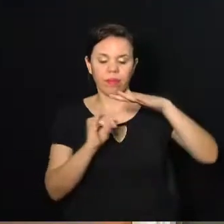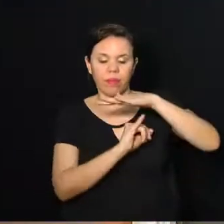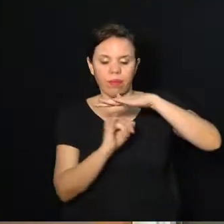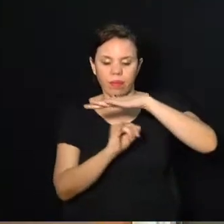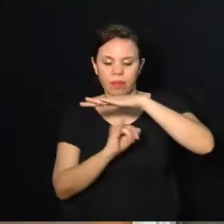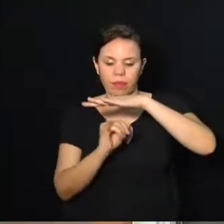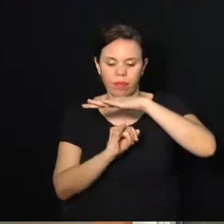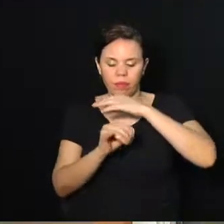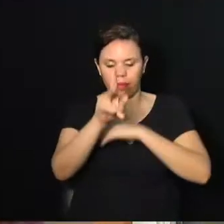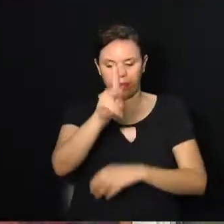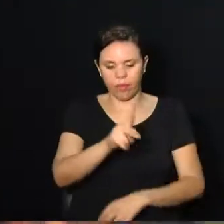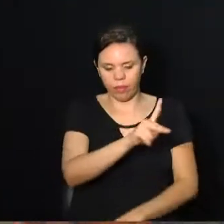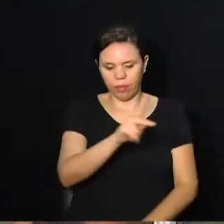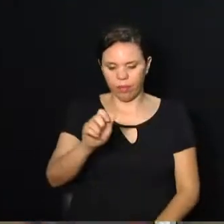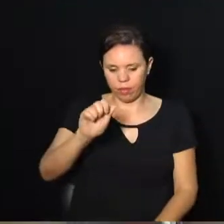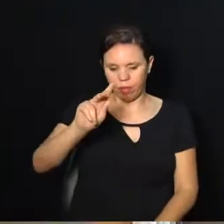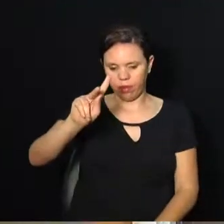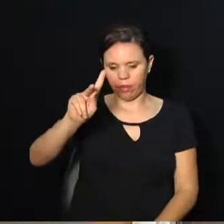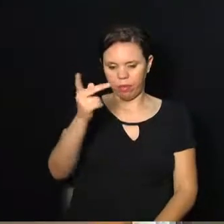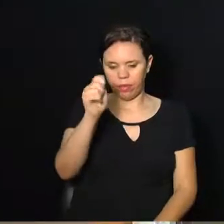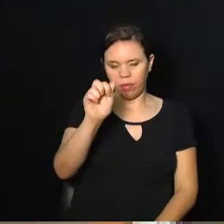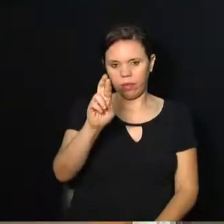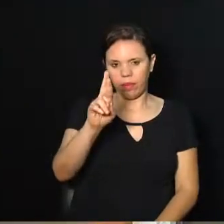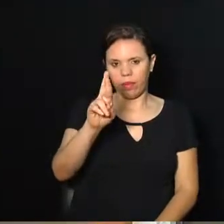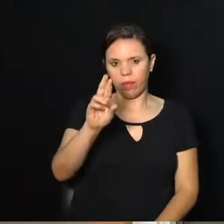Haroldo, e outras entidades também